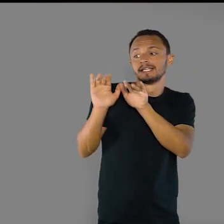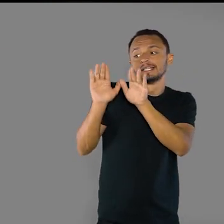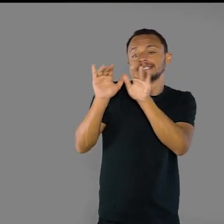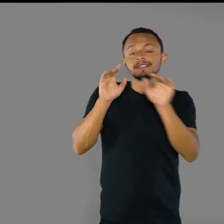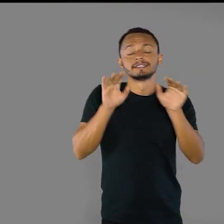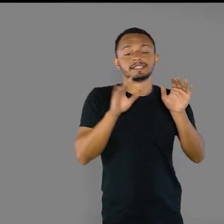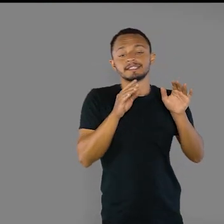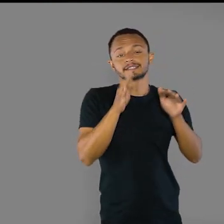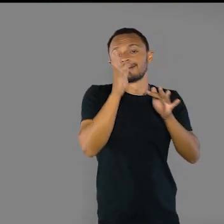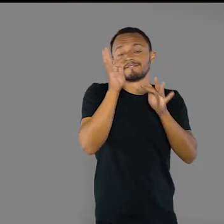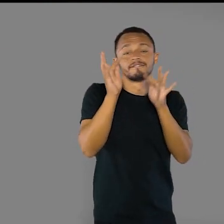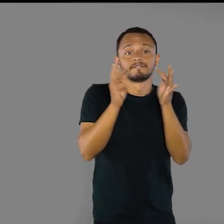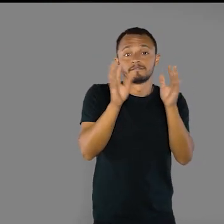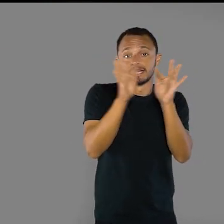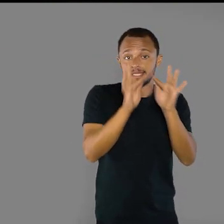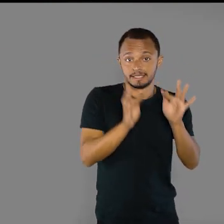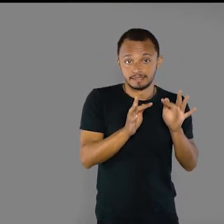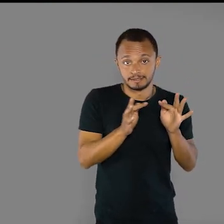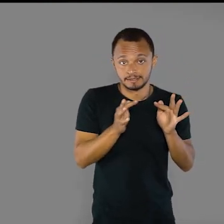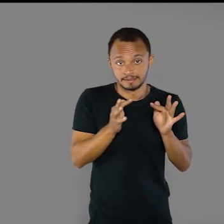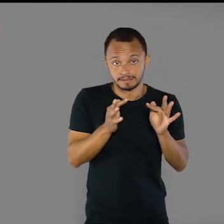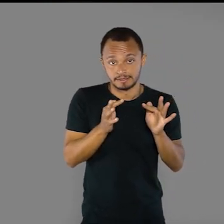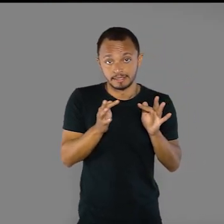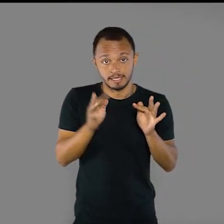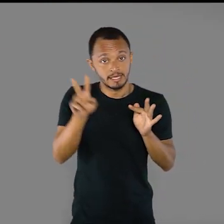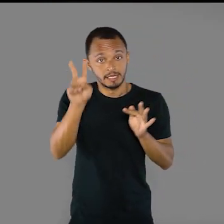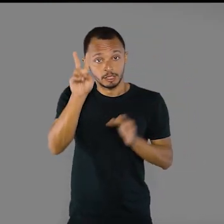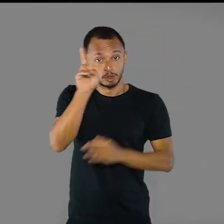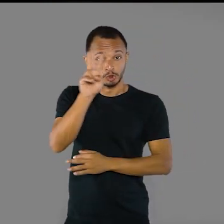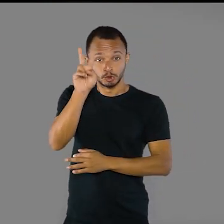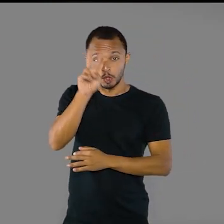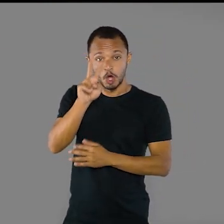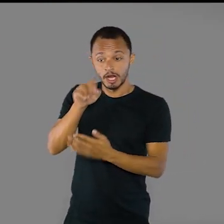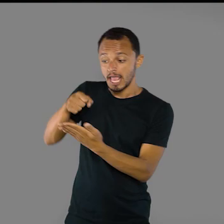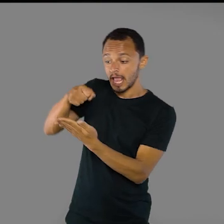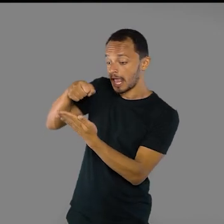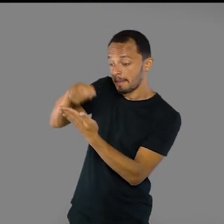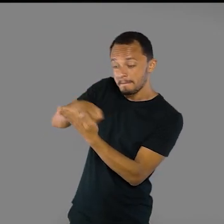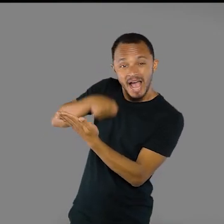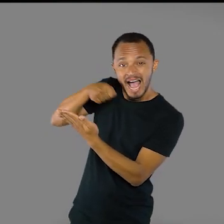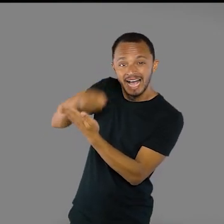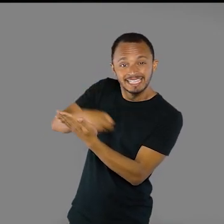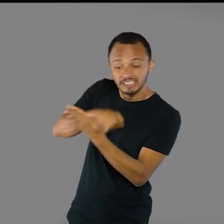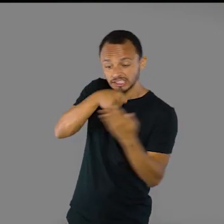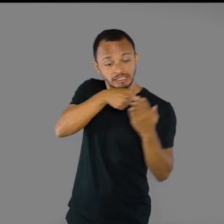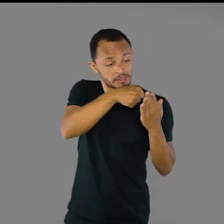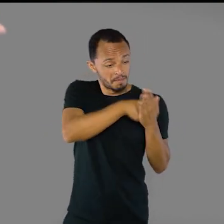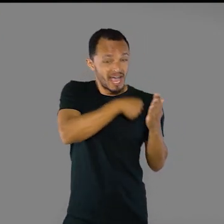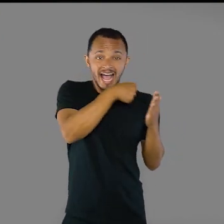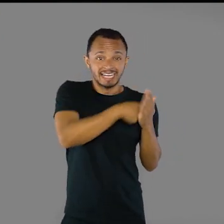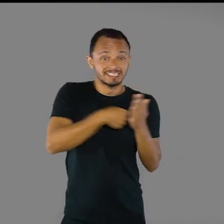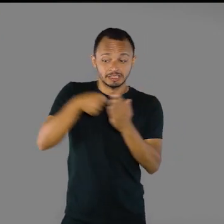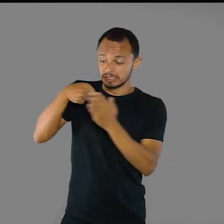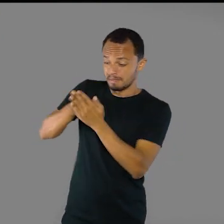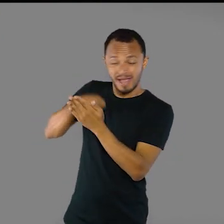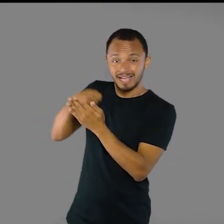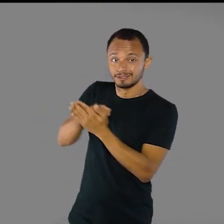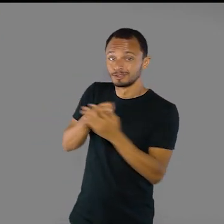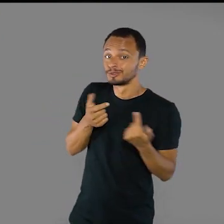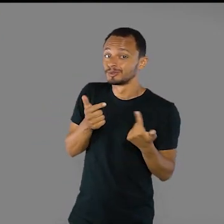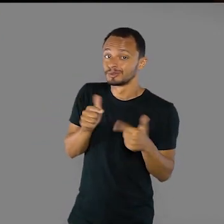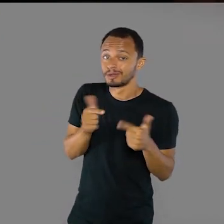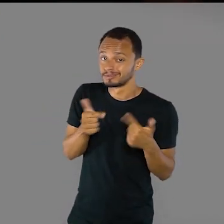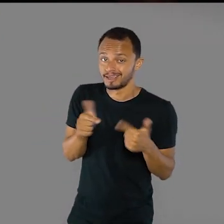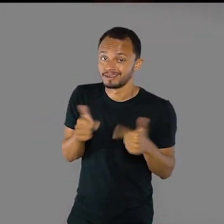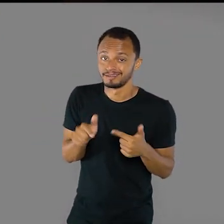e uma história sem outras lutas, né? Sem outros embates. Então, por trás disso, sempre essas são, por